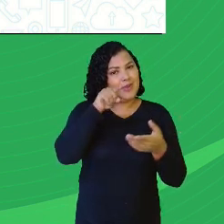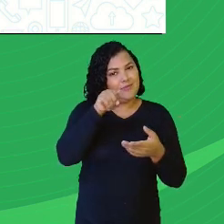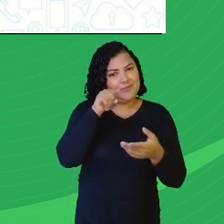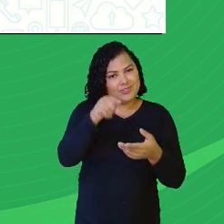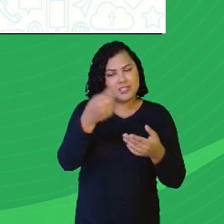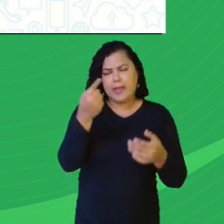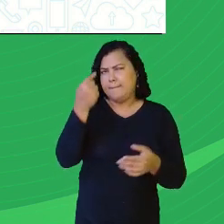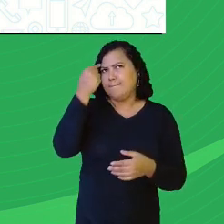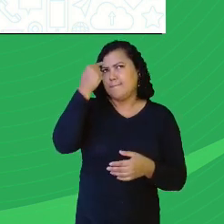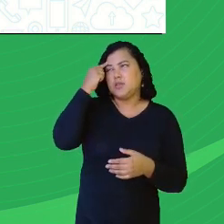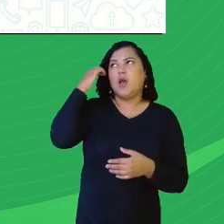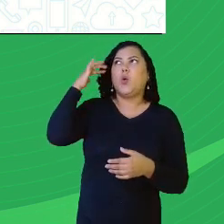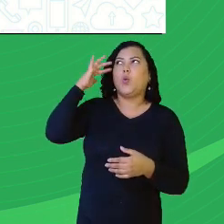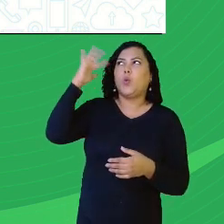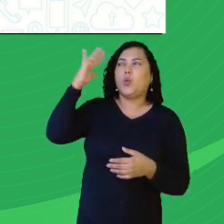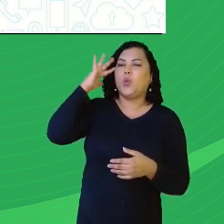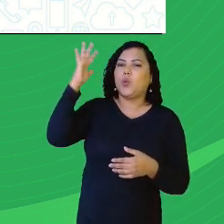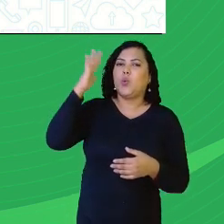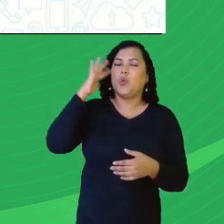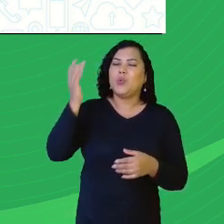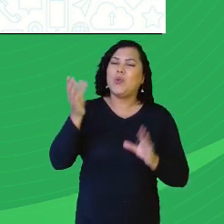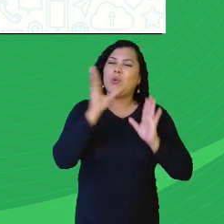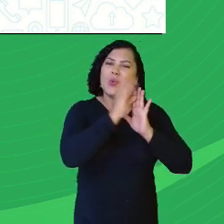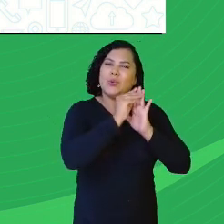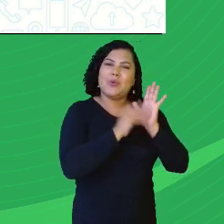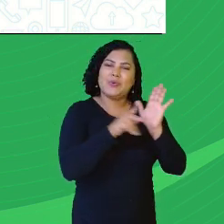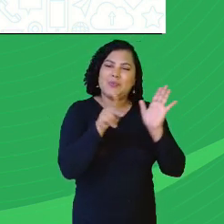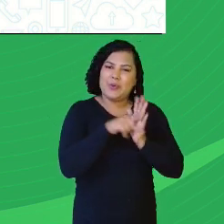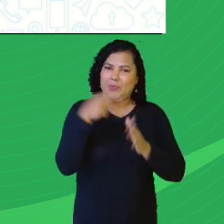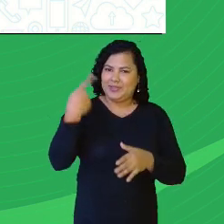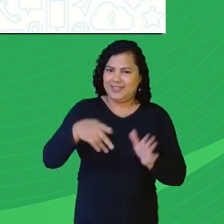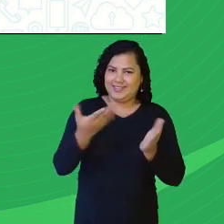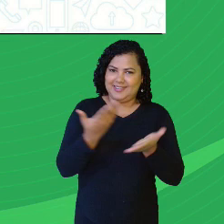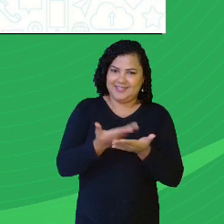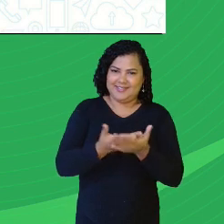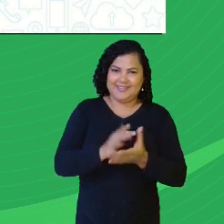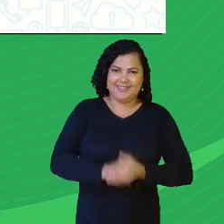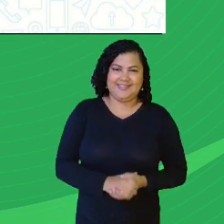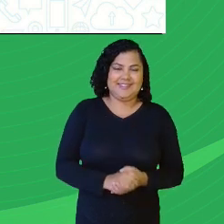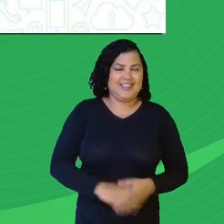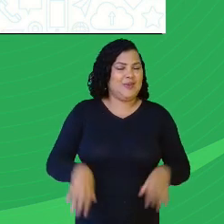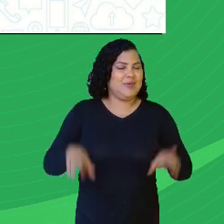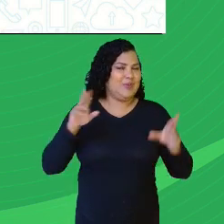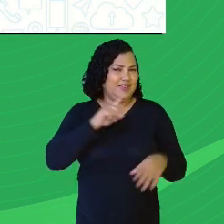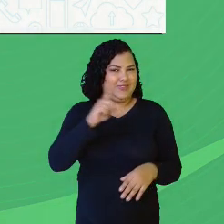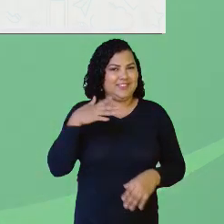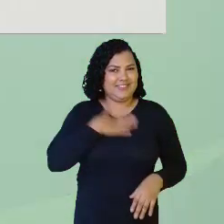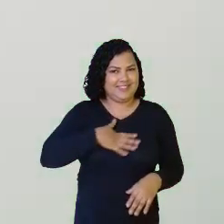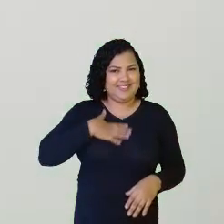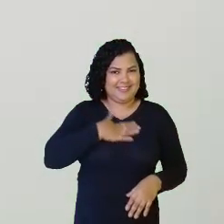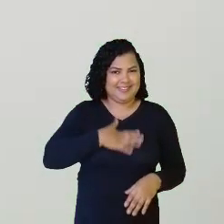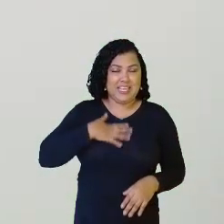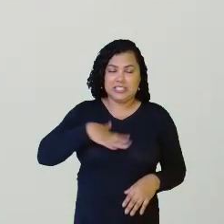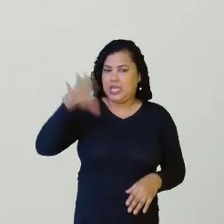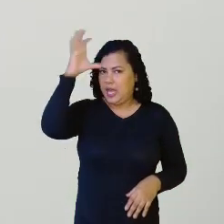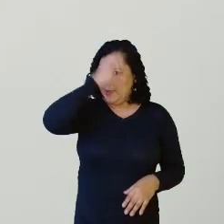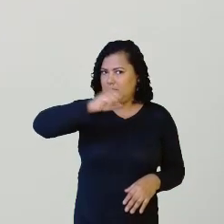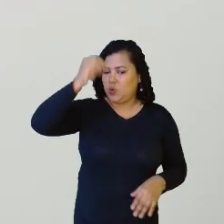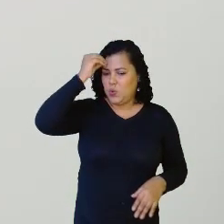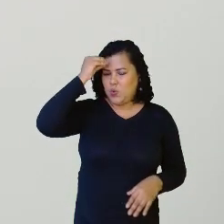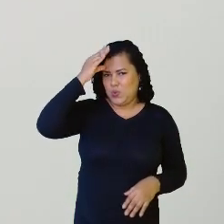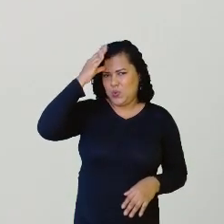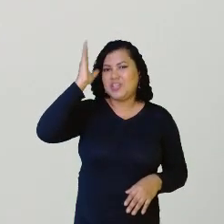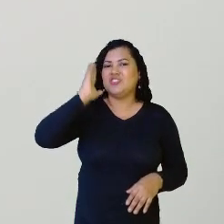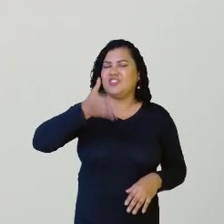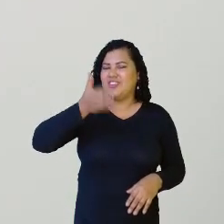vocês pensarem um pouquinho sobre o conteúdo da aula de hoje, tá certo? Eu espero que vocês tenham gostado, que vocês tenham aprendido bastante. E